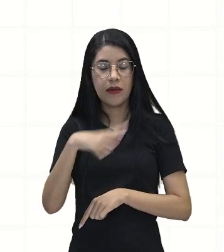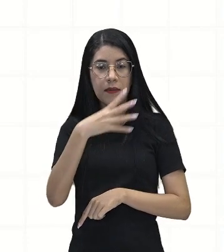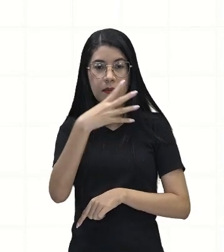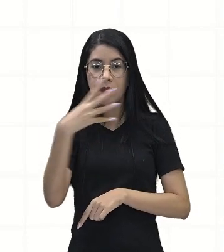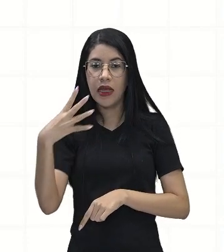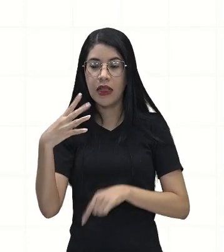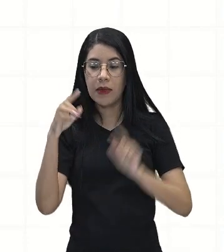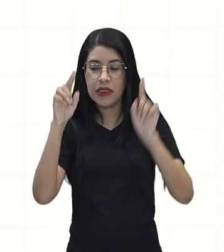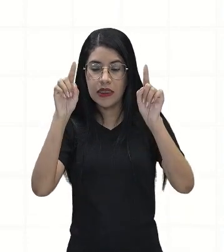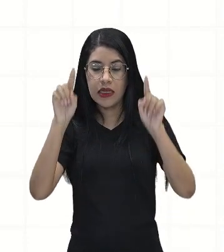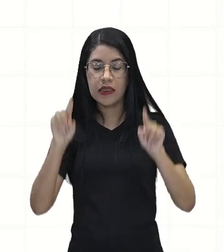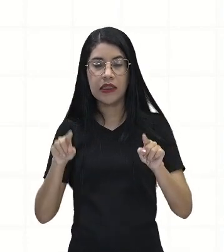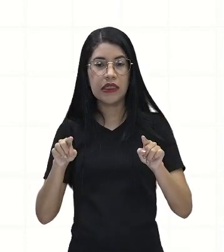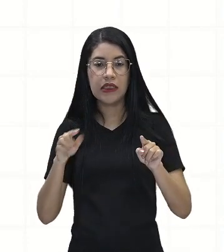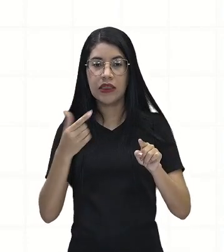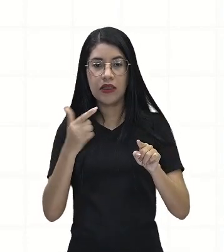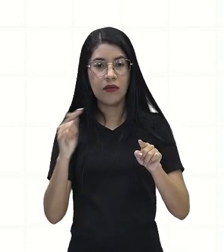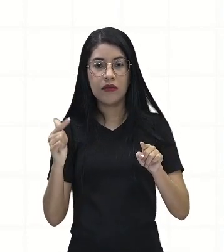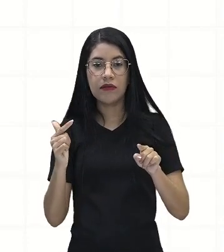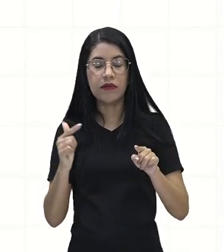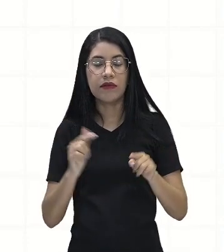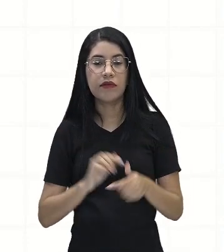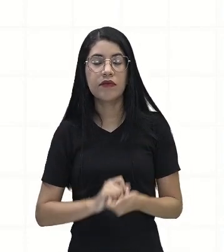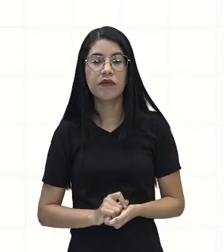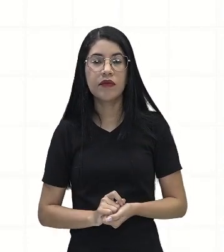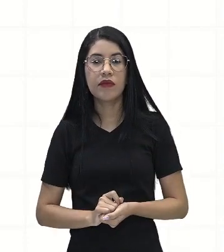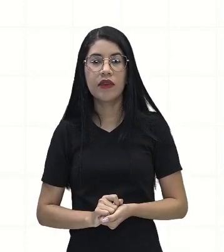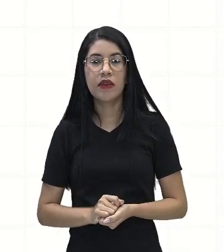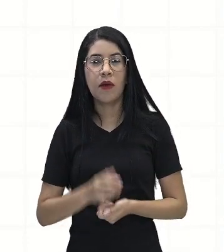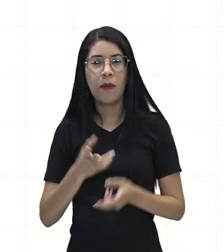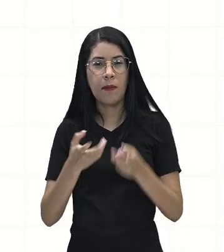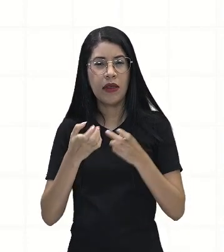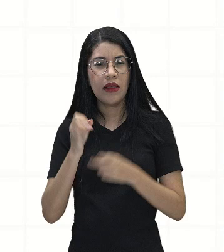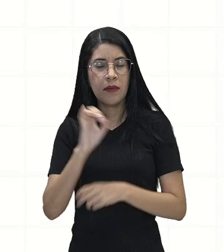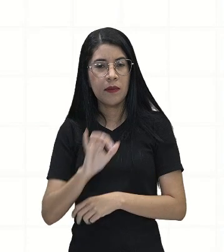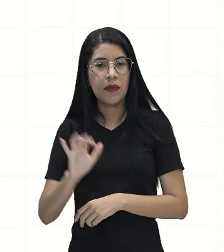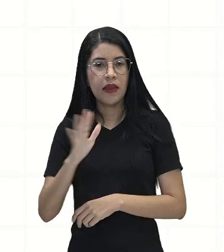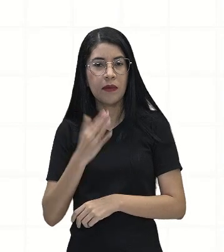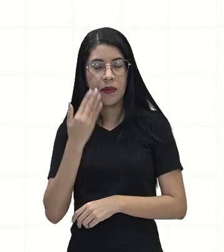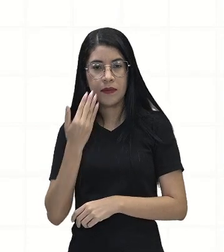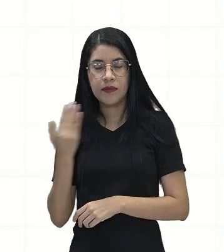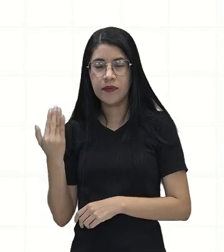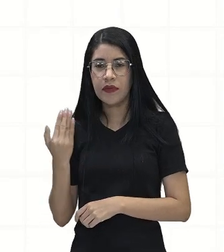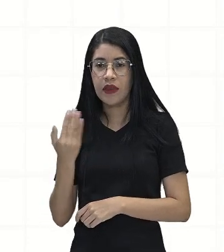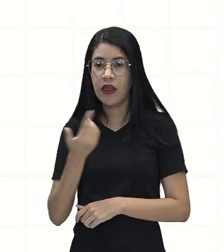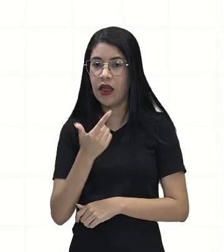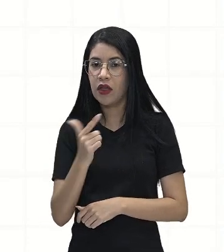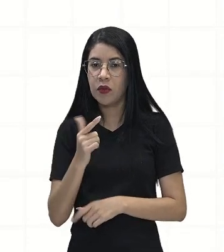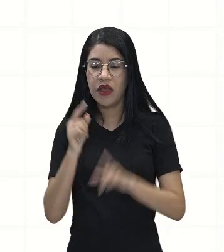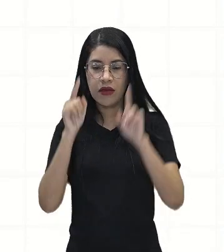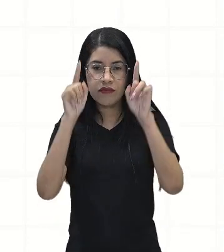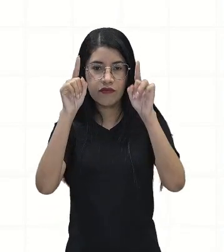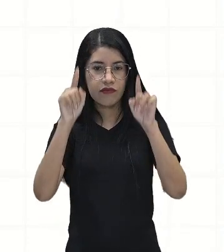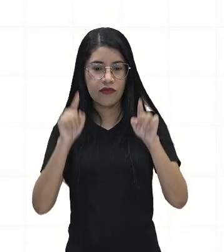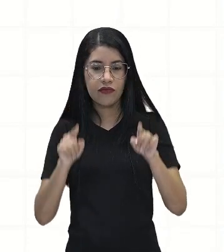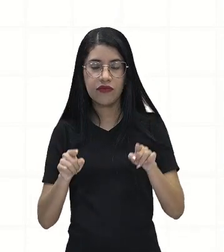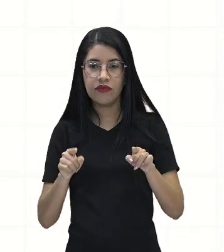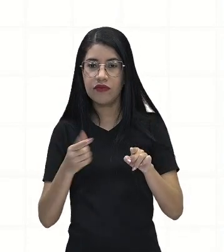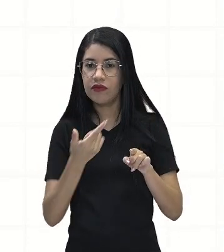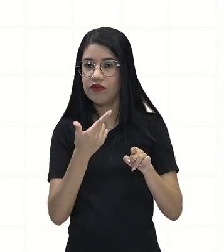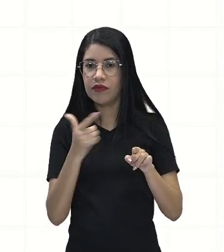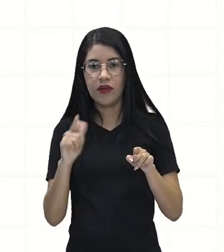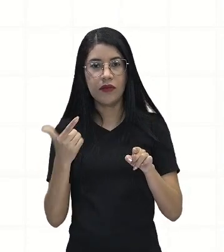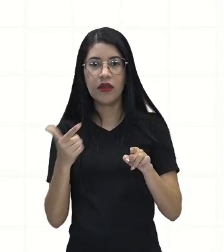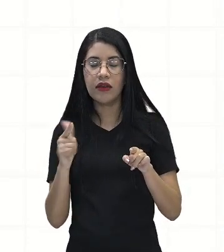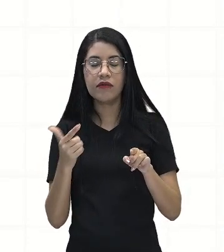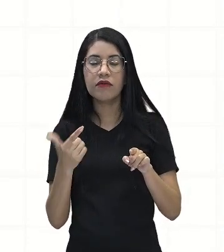fechadas. Então, verifiquem aqui, ó, que na borda da tabela não há um fechamento aqui.